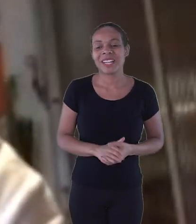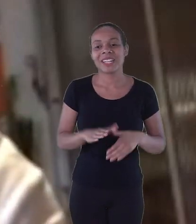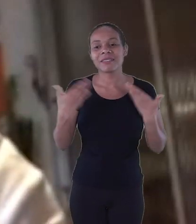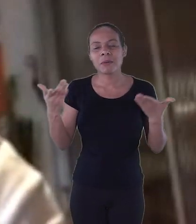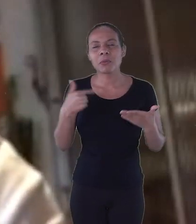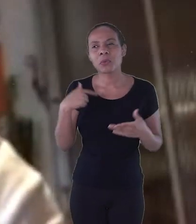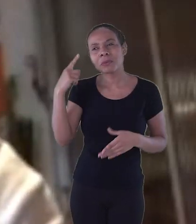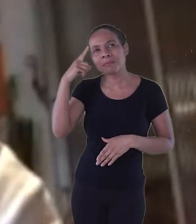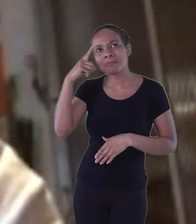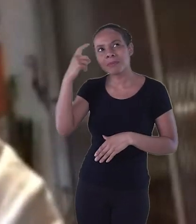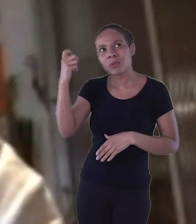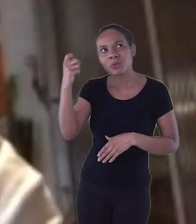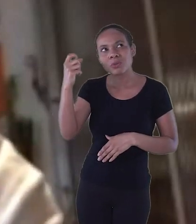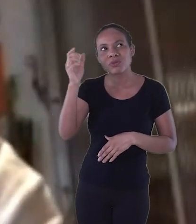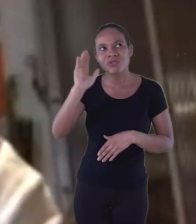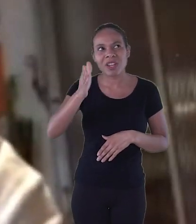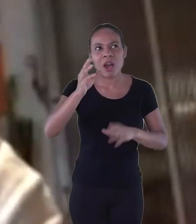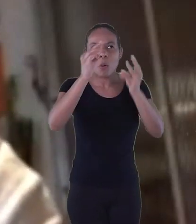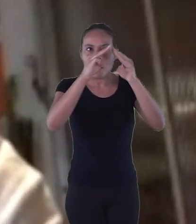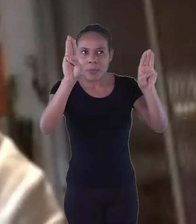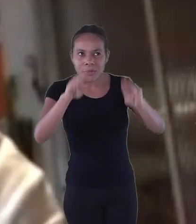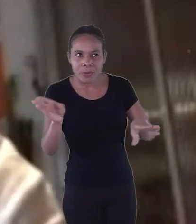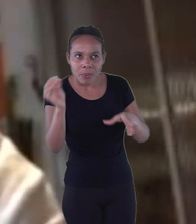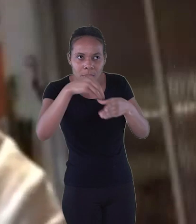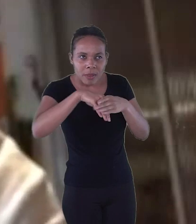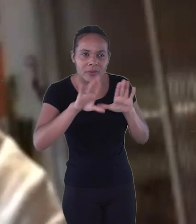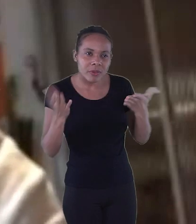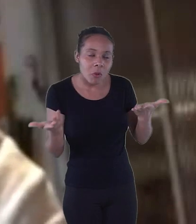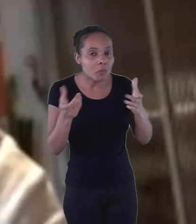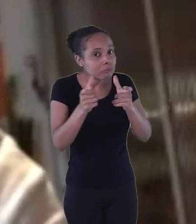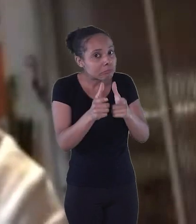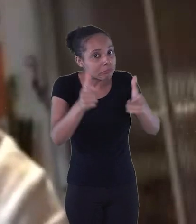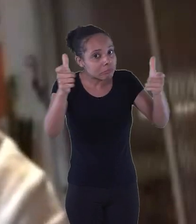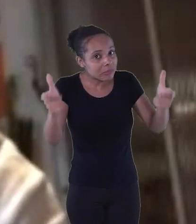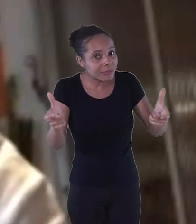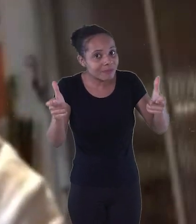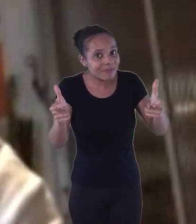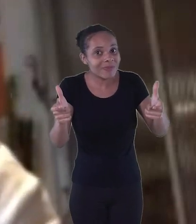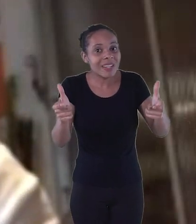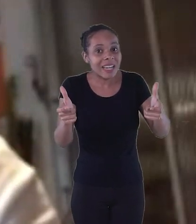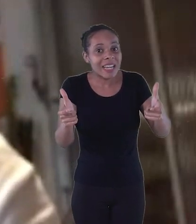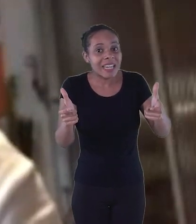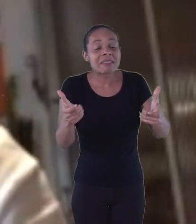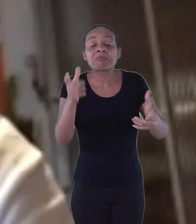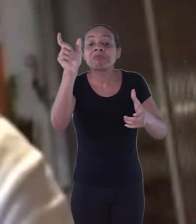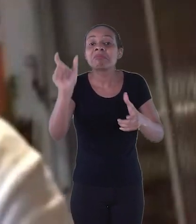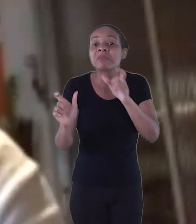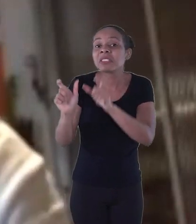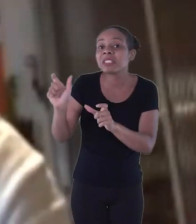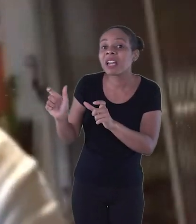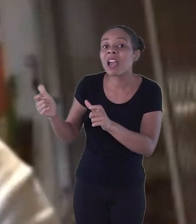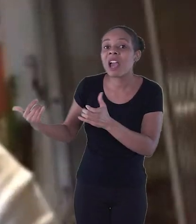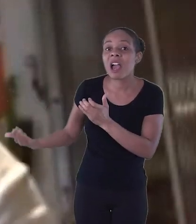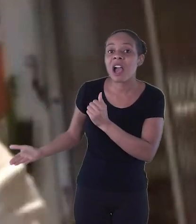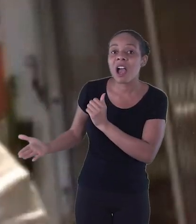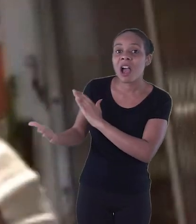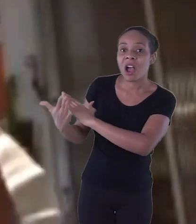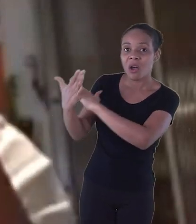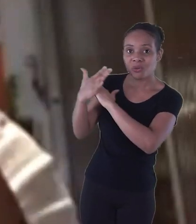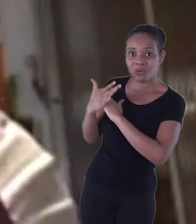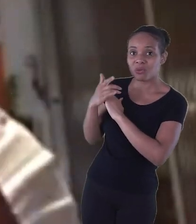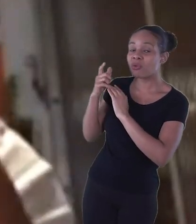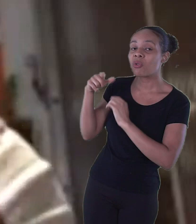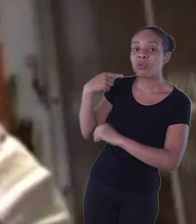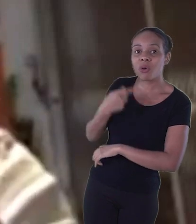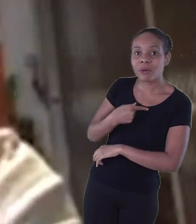ampliar e trazer mais retratos. Então quem organizou a gente foi o nosso editor, o Ricardo Pepperman. Ele sim que era a pessoa que organizava a